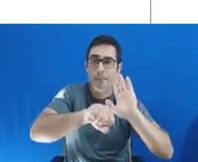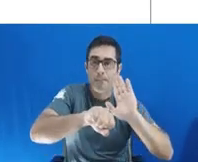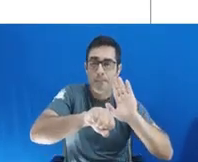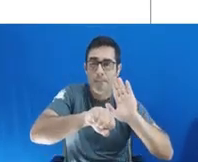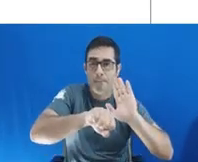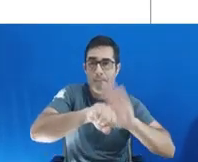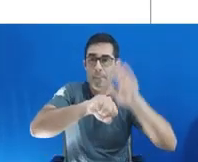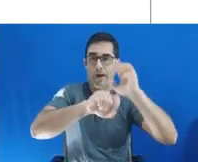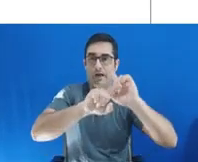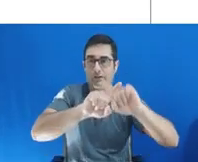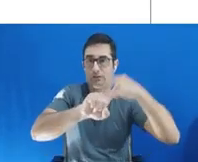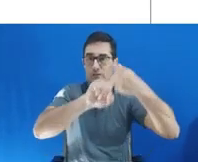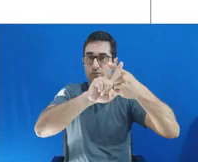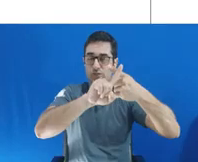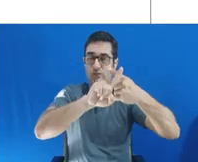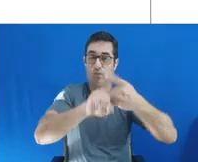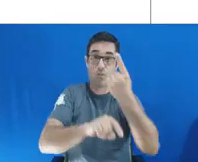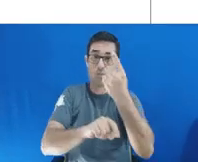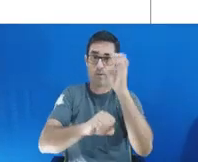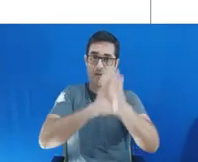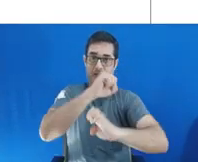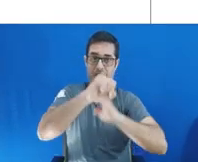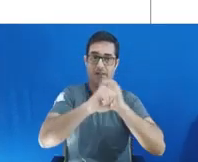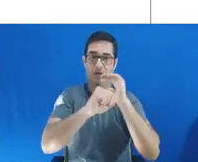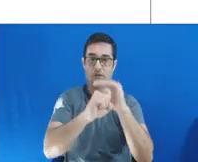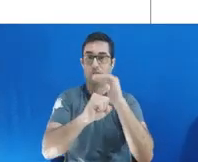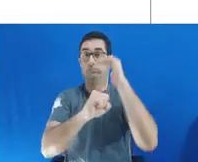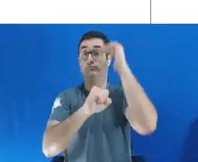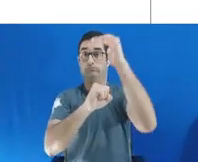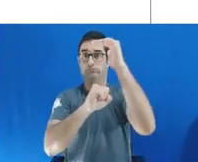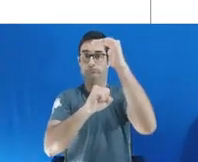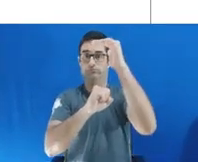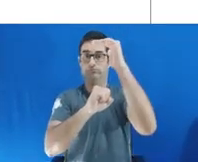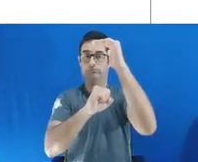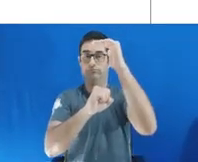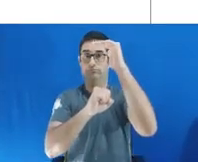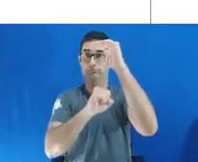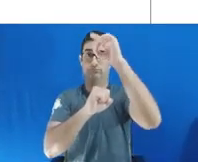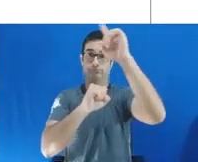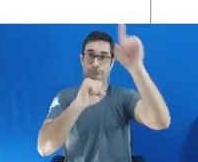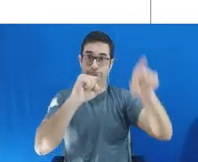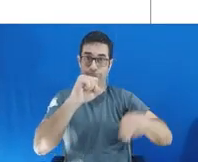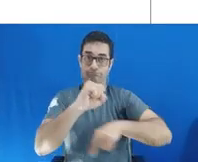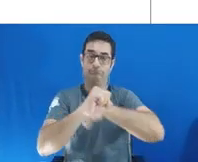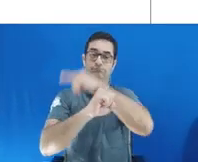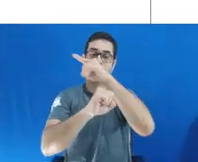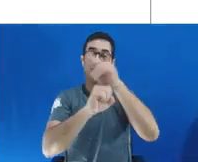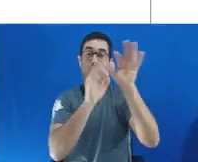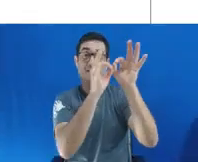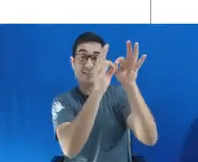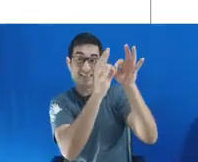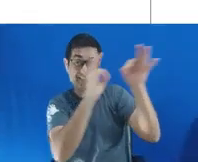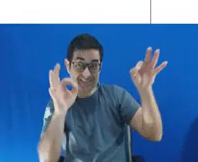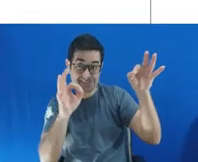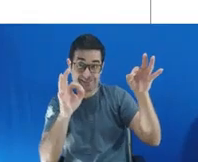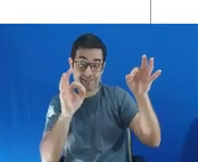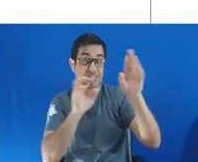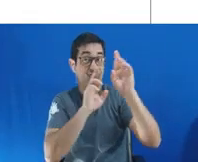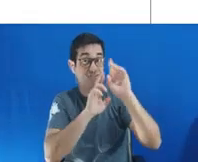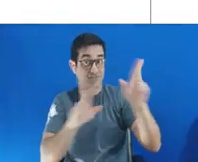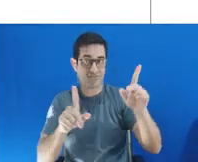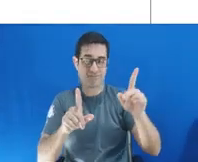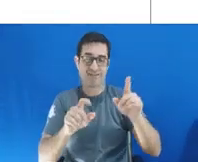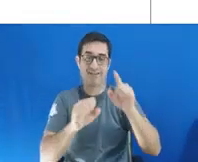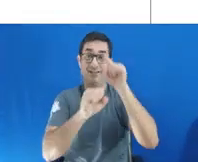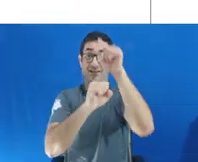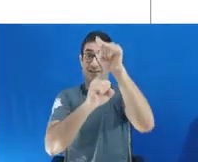estar no nível 2. Olha só, ele está aqui. Esse elétron não está à mesma distância desses dois, então